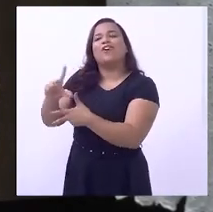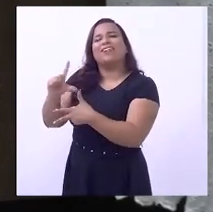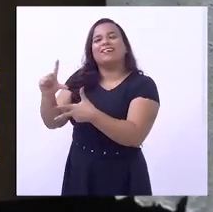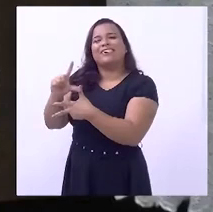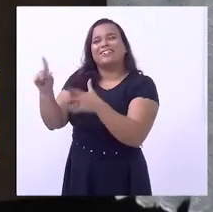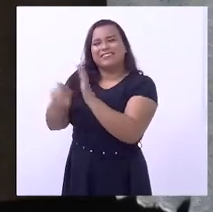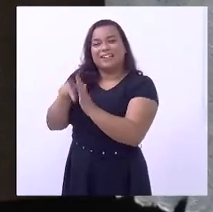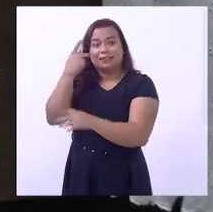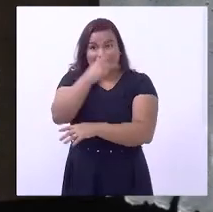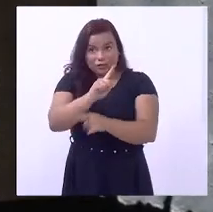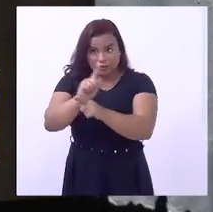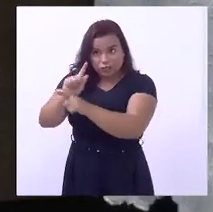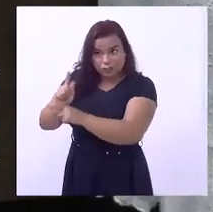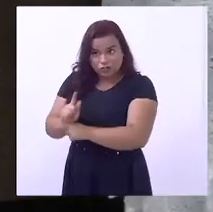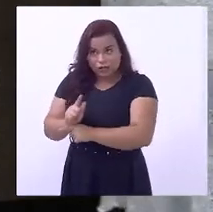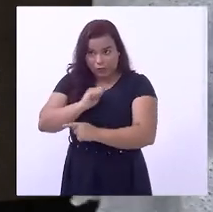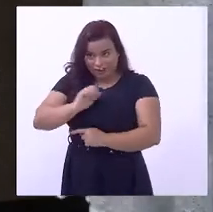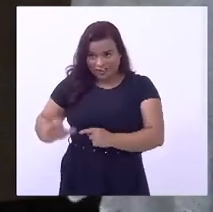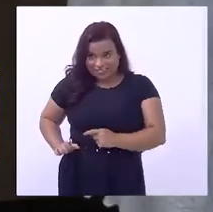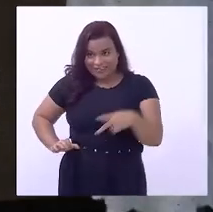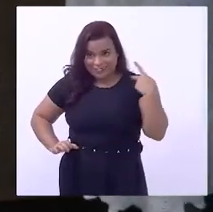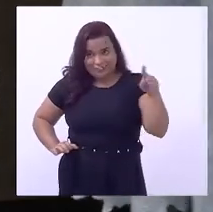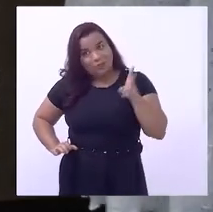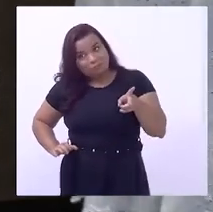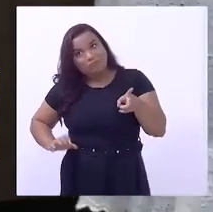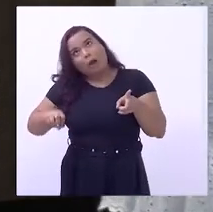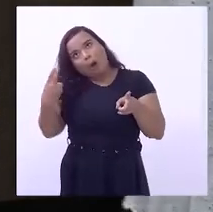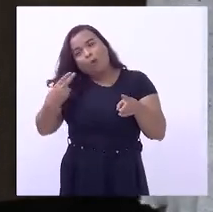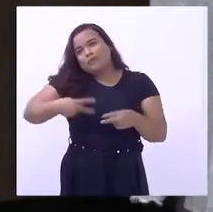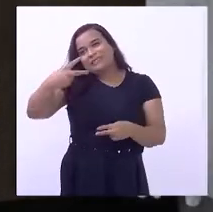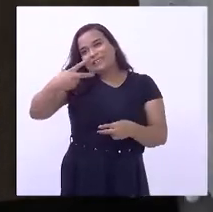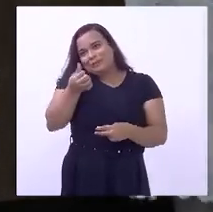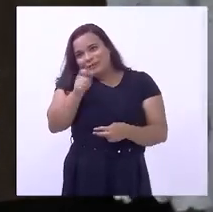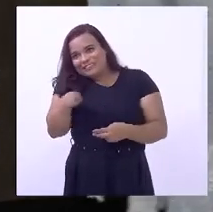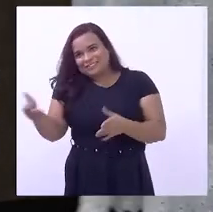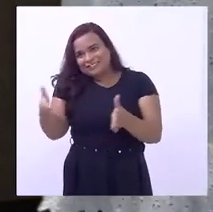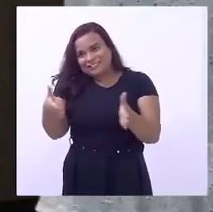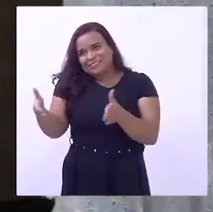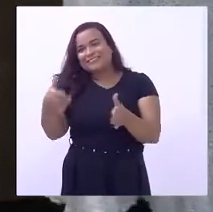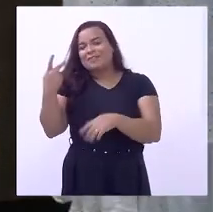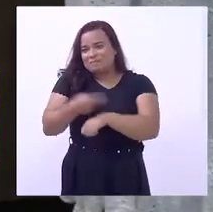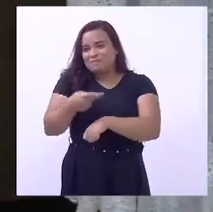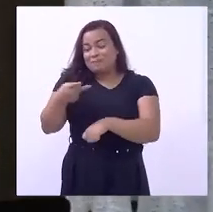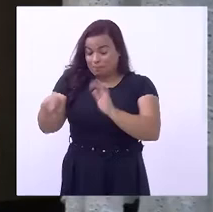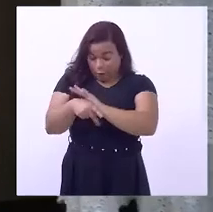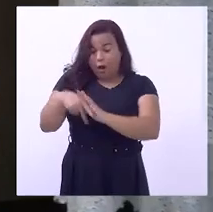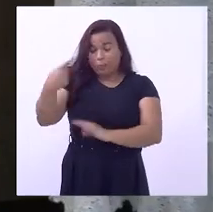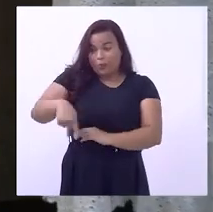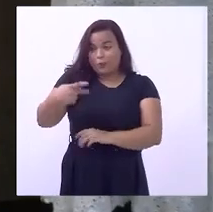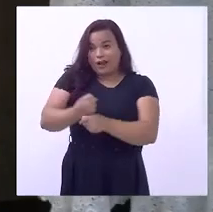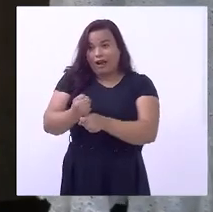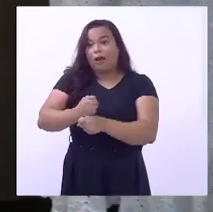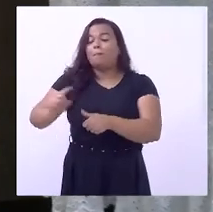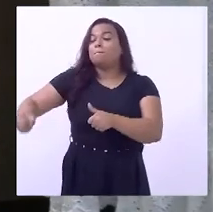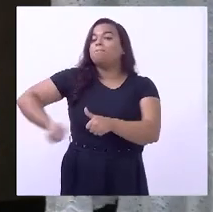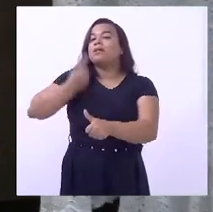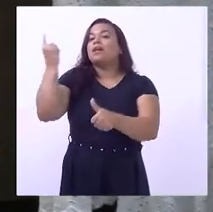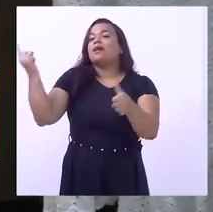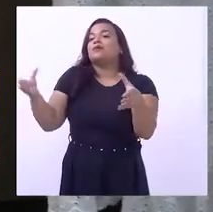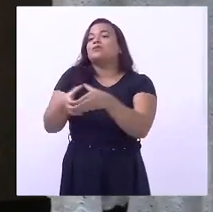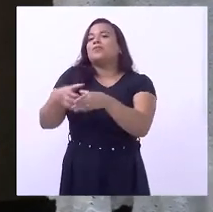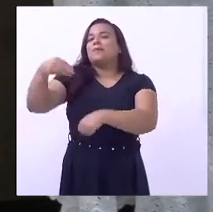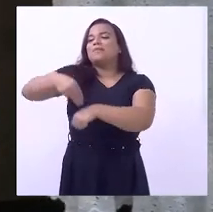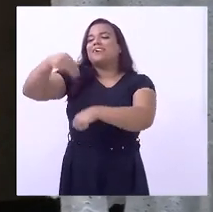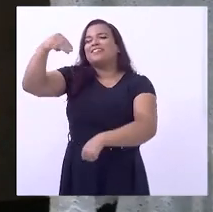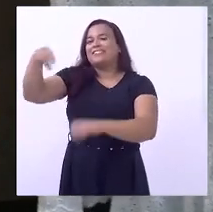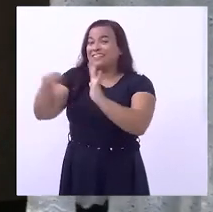sua gestão, quem sabe começando no segundo semestre desse ano, a primeira turma de um mestrado em parceria da Escola do